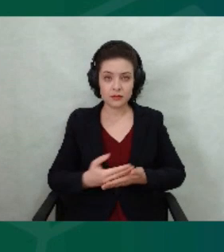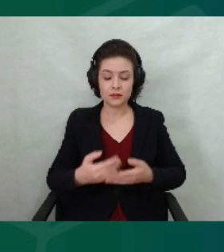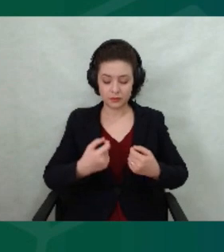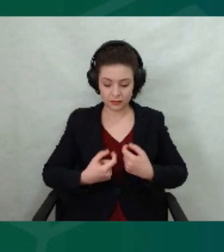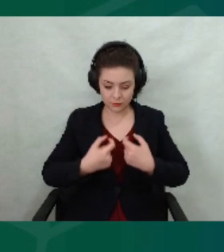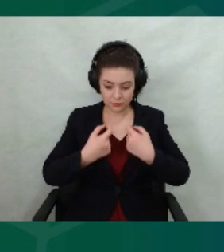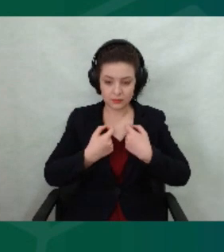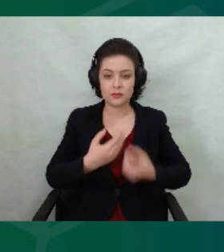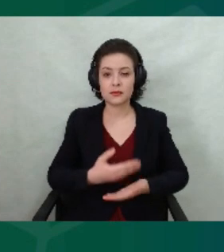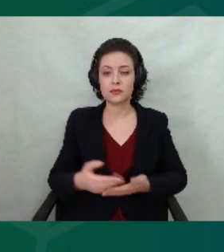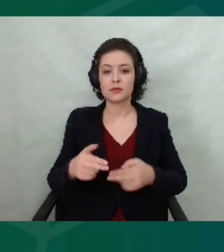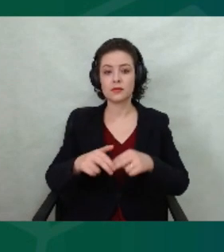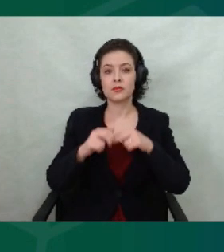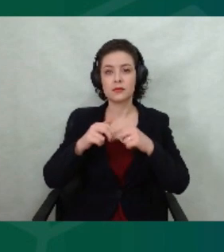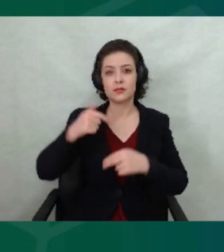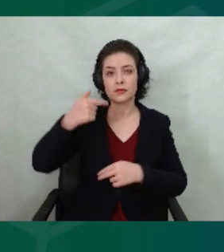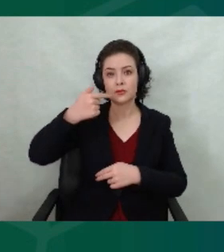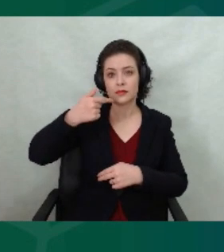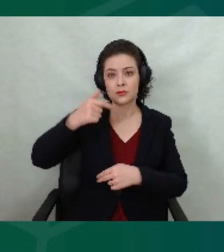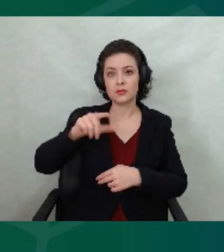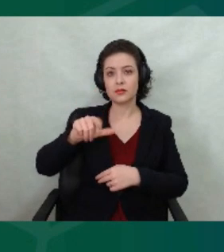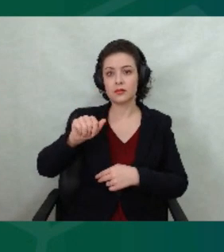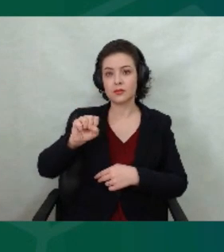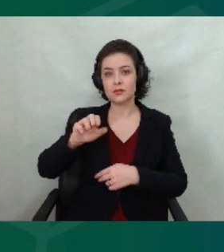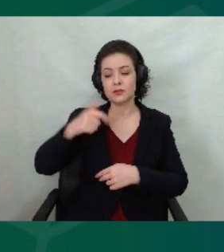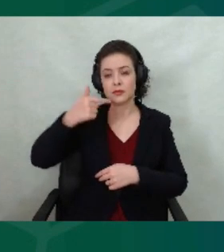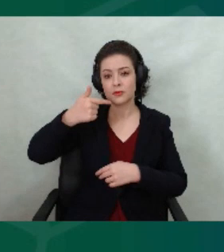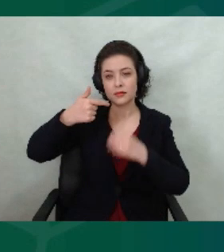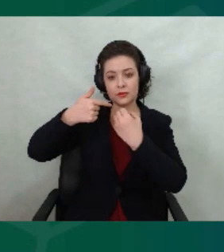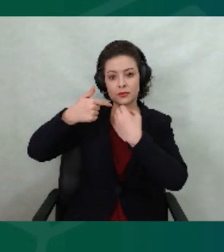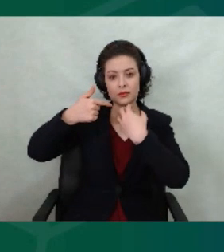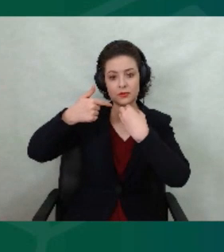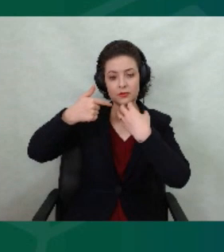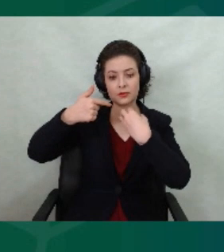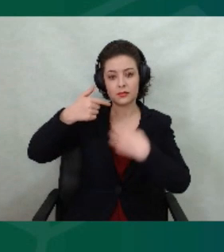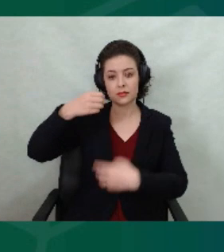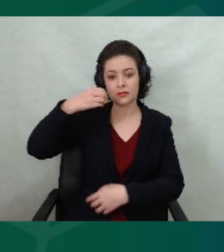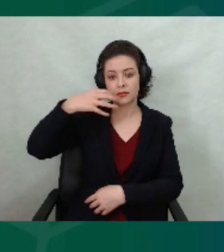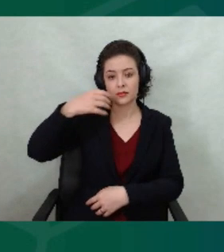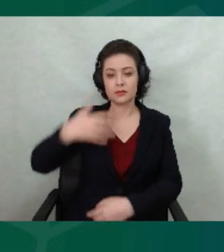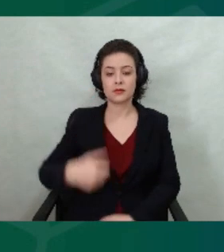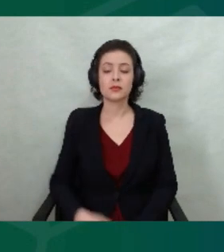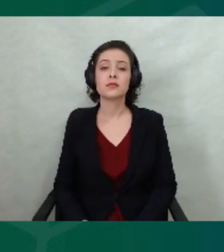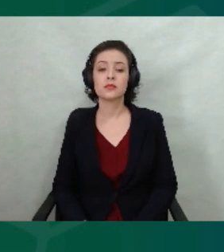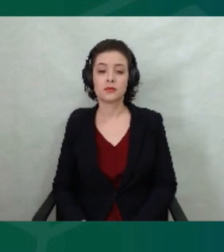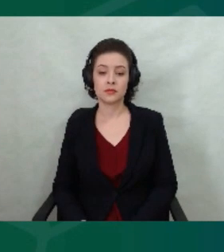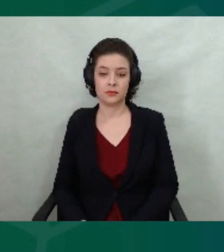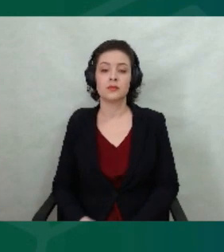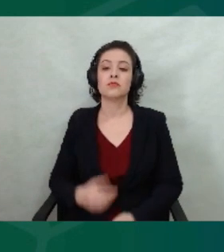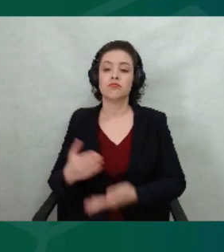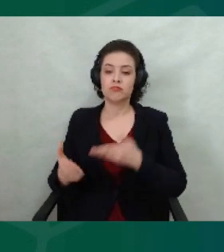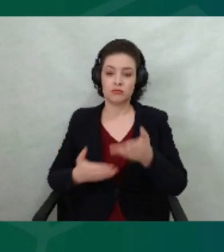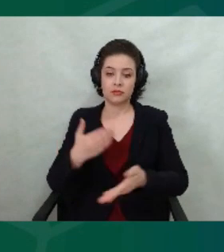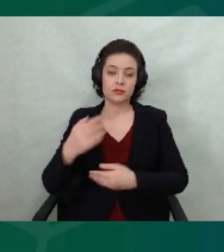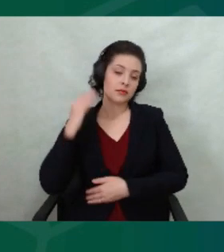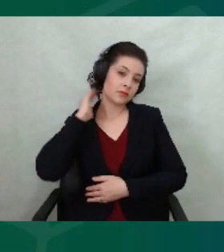à laser terapia, e foi dessa forma que levei a laser terapia para o transplante de medula óssea, e